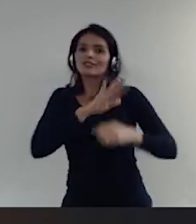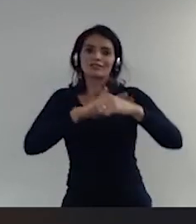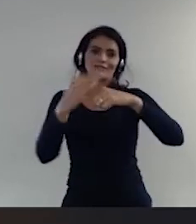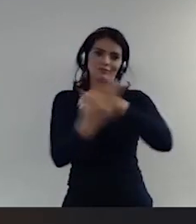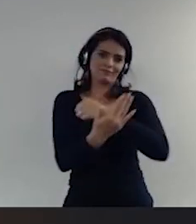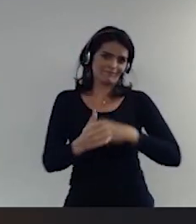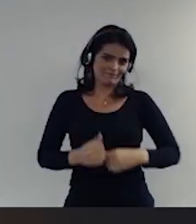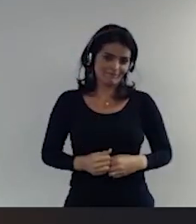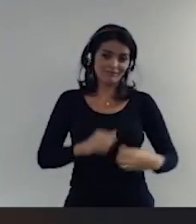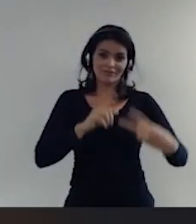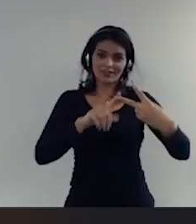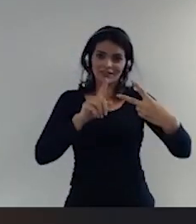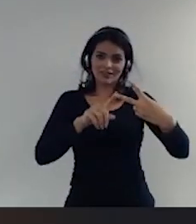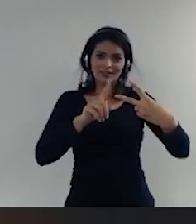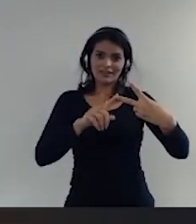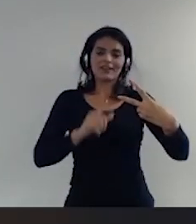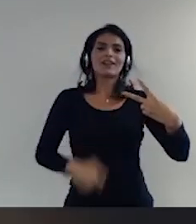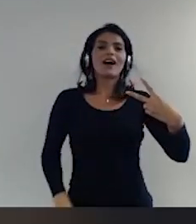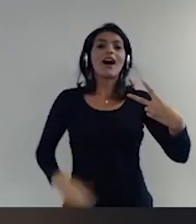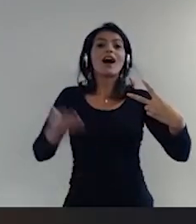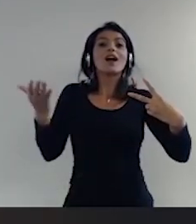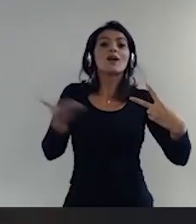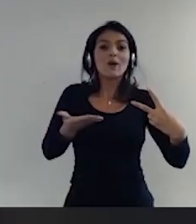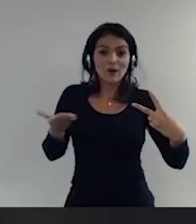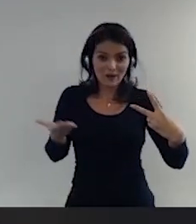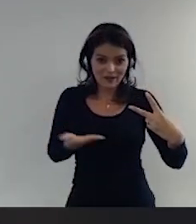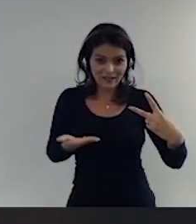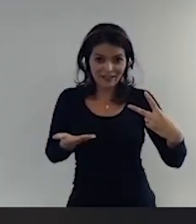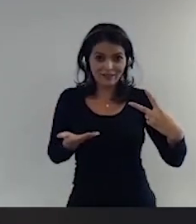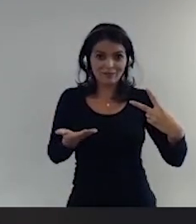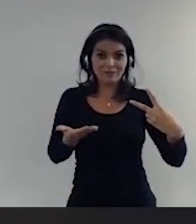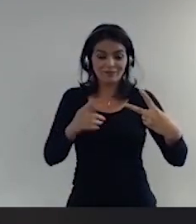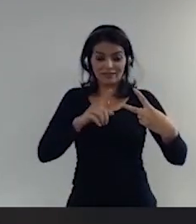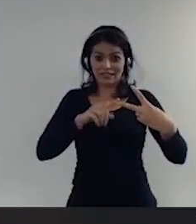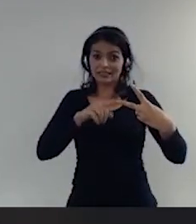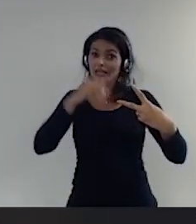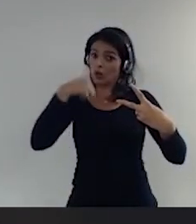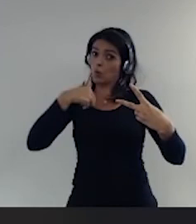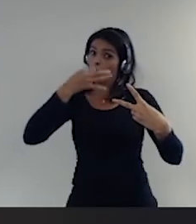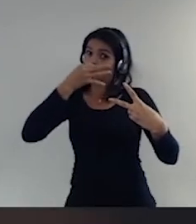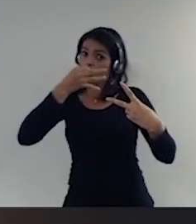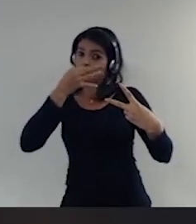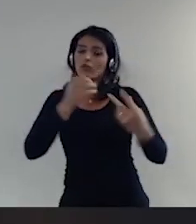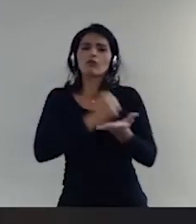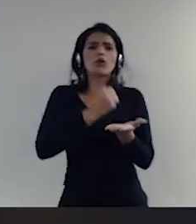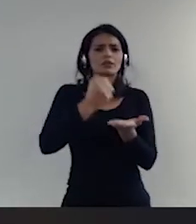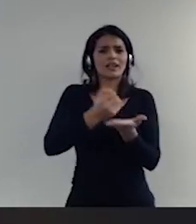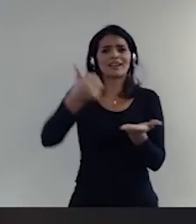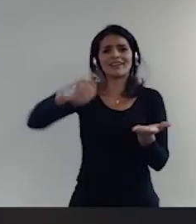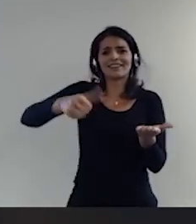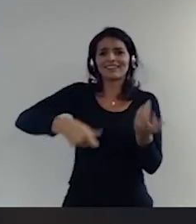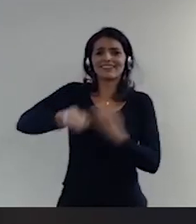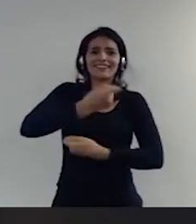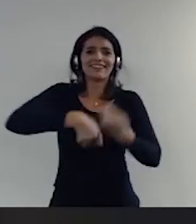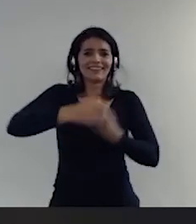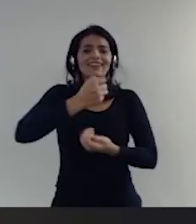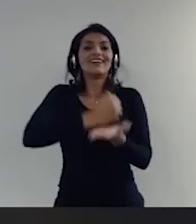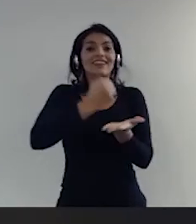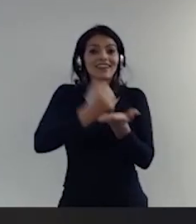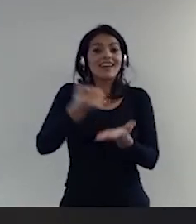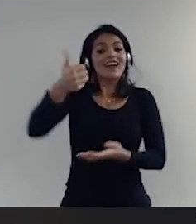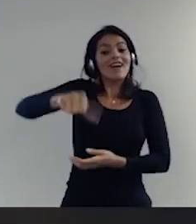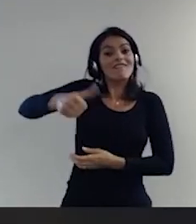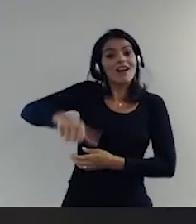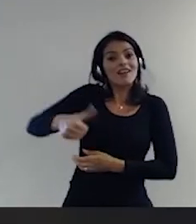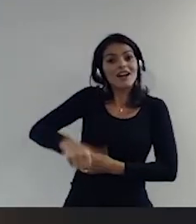Último aspecto. Neste momento, segundo creio, há muitos contratos que estão a ser renegociados, que estão a ser